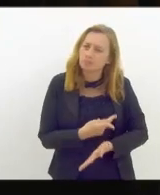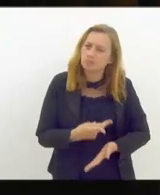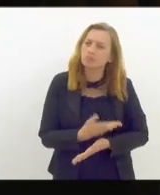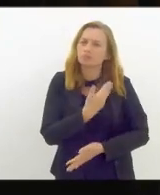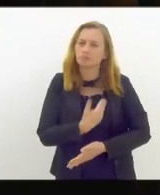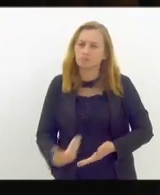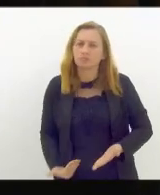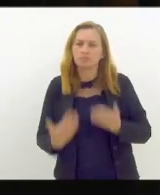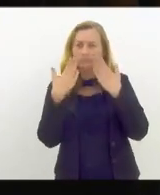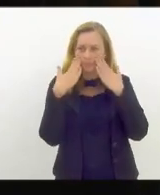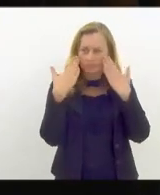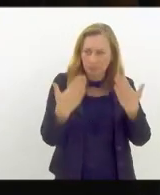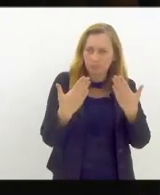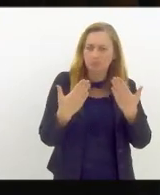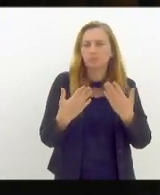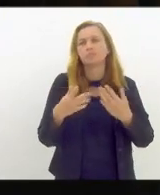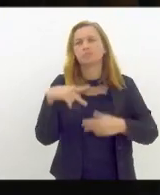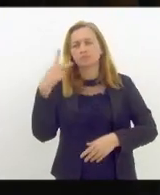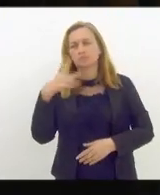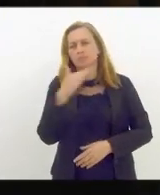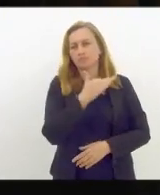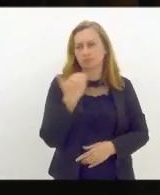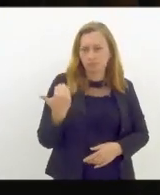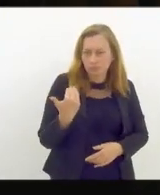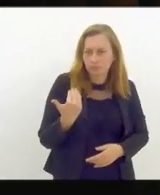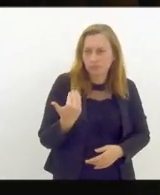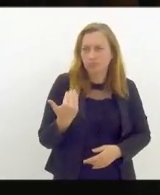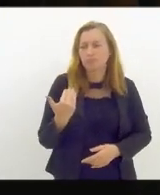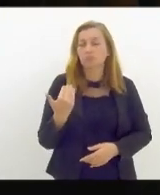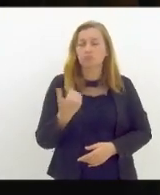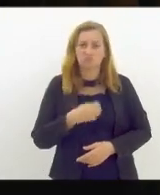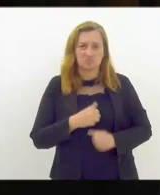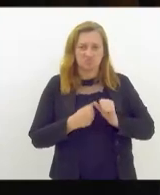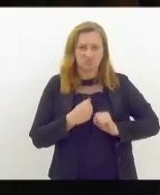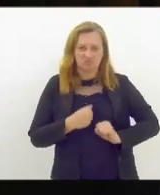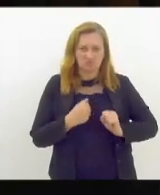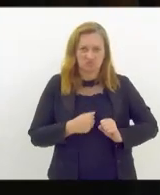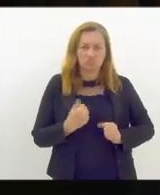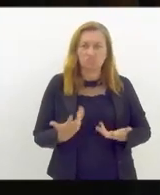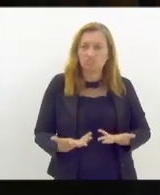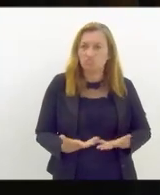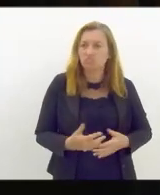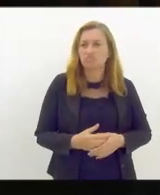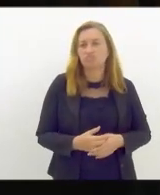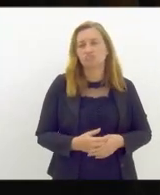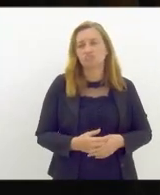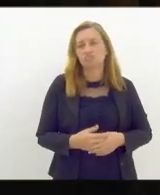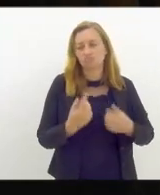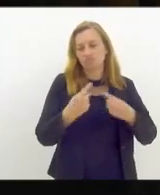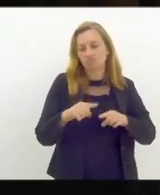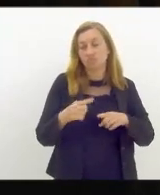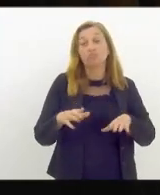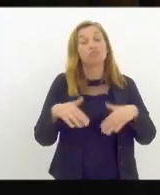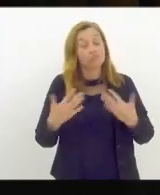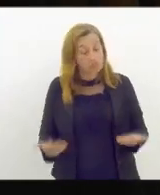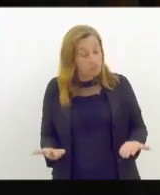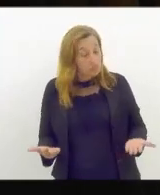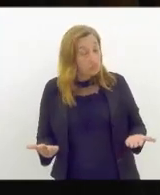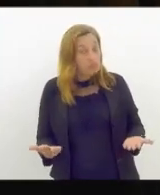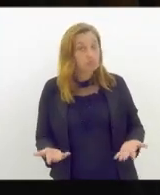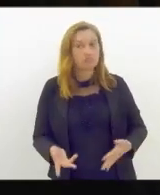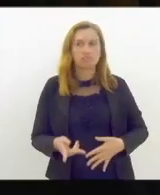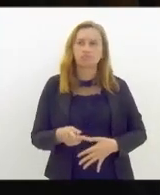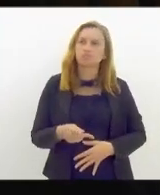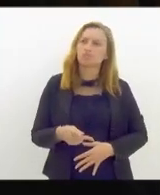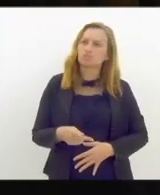se apresenta com a política de morte, com a política de ódio, de intimidação e de ameaças. Então fica aqui o